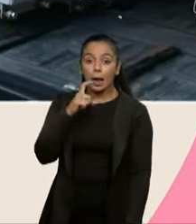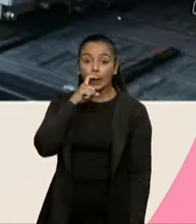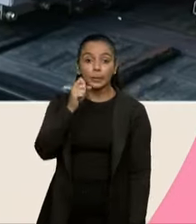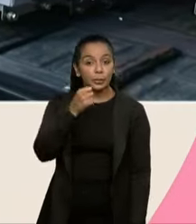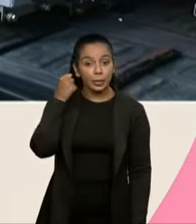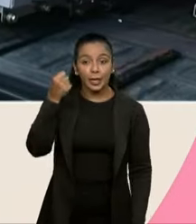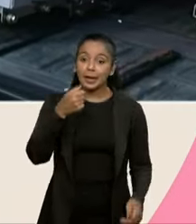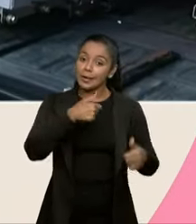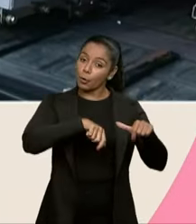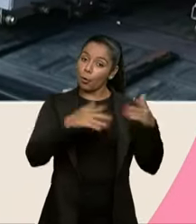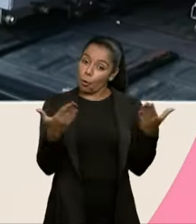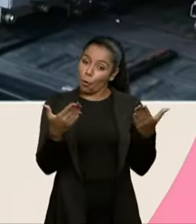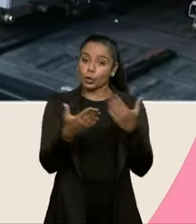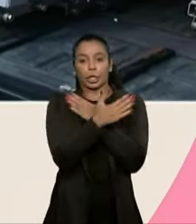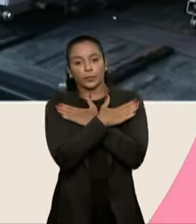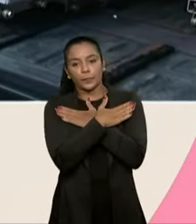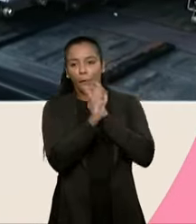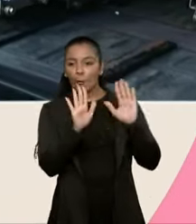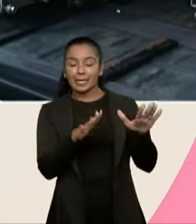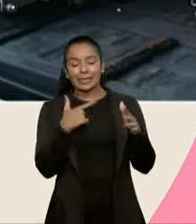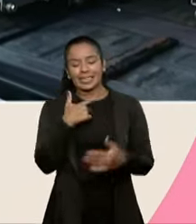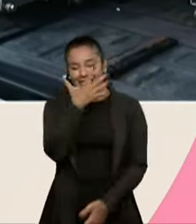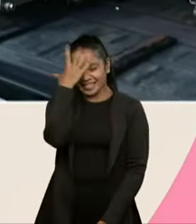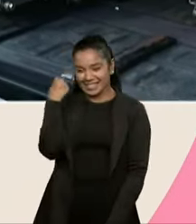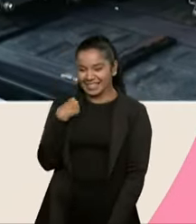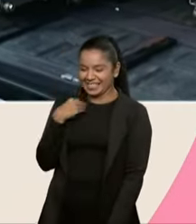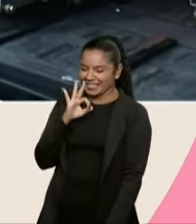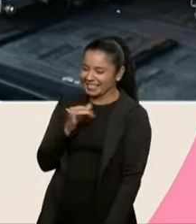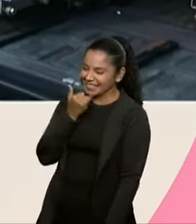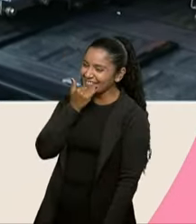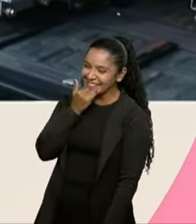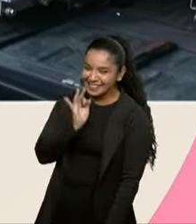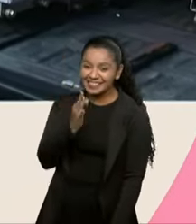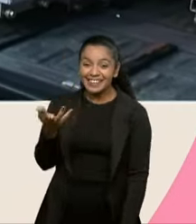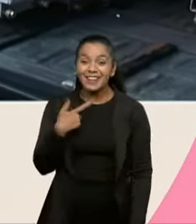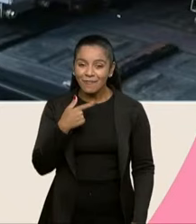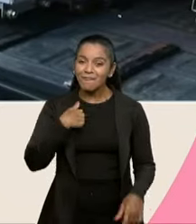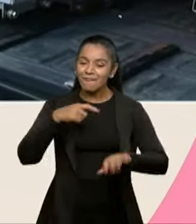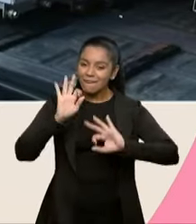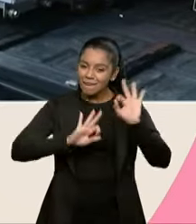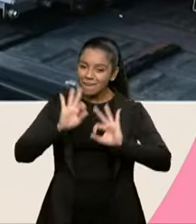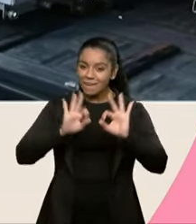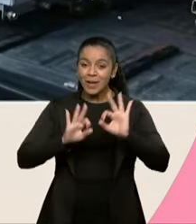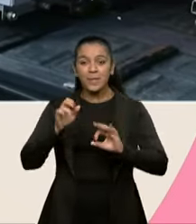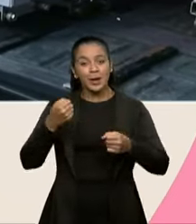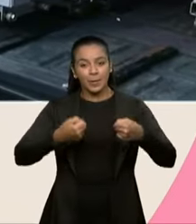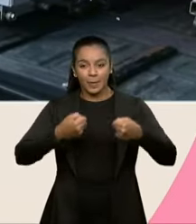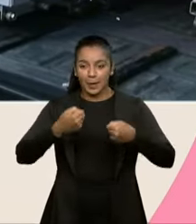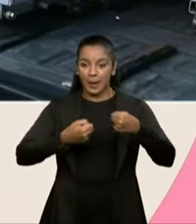folga hoje. Tá de folga, eu esqueci mesmo. Mas eu preparei o carro,